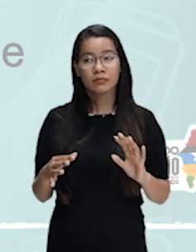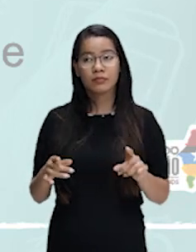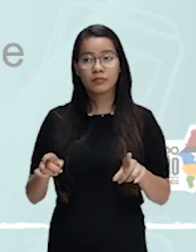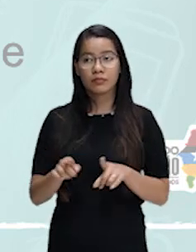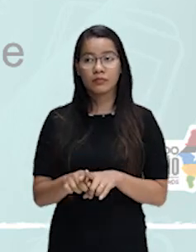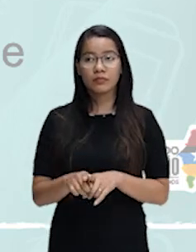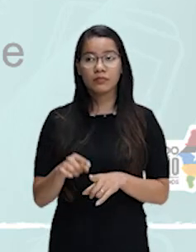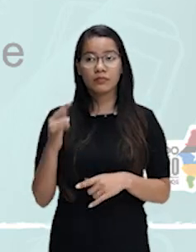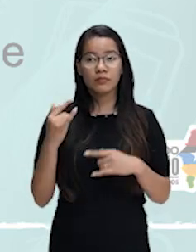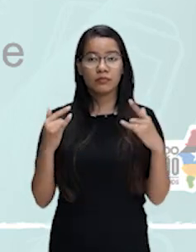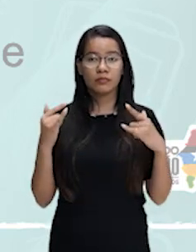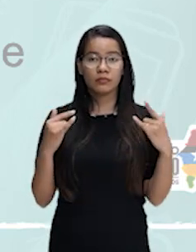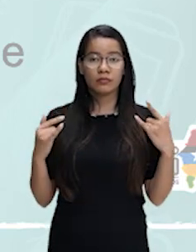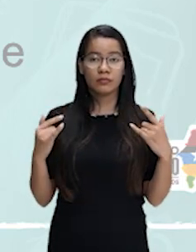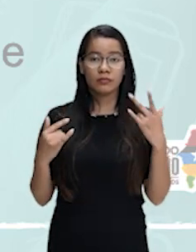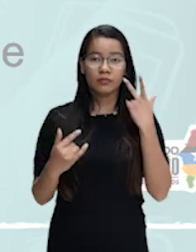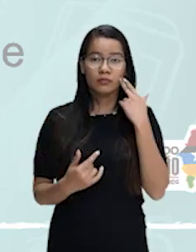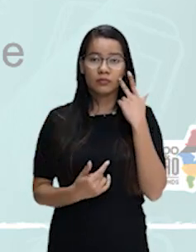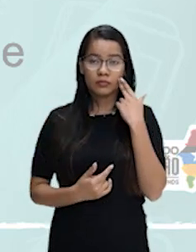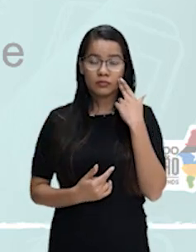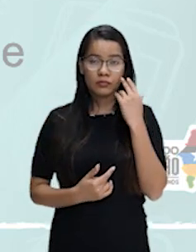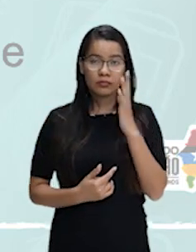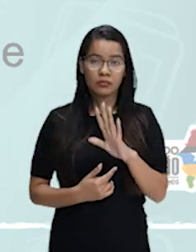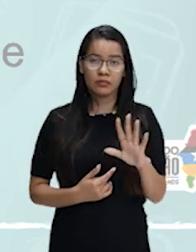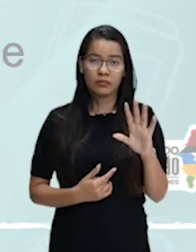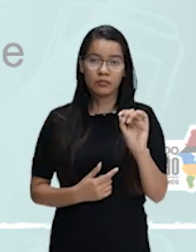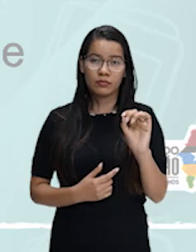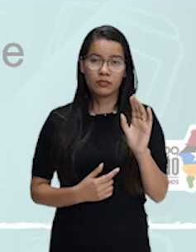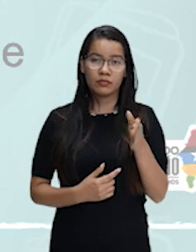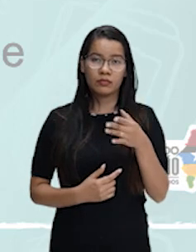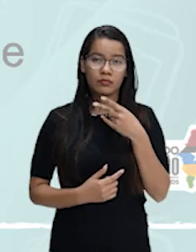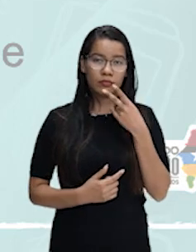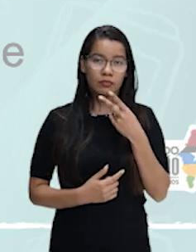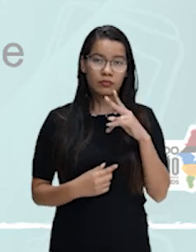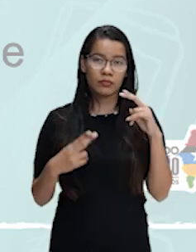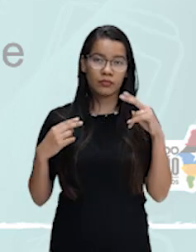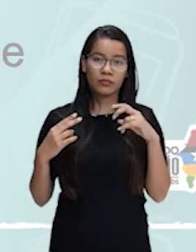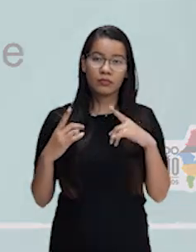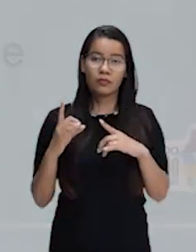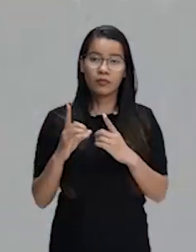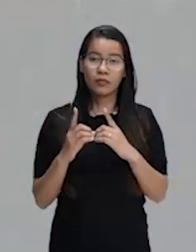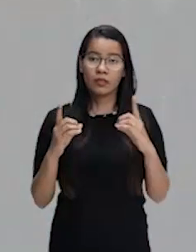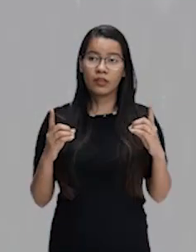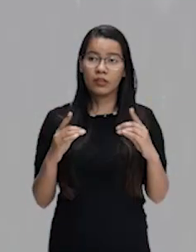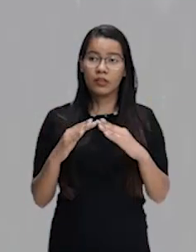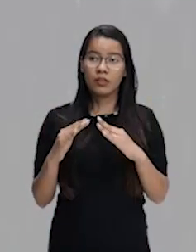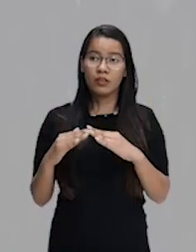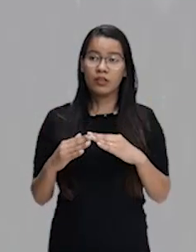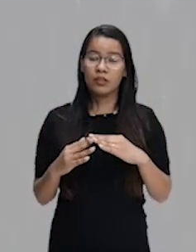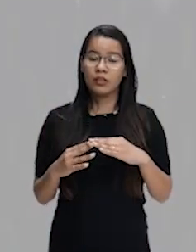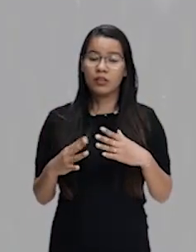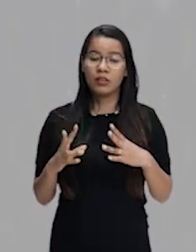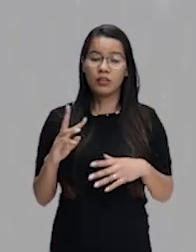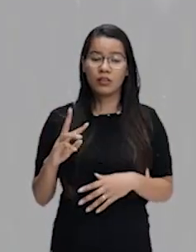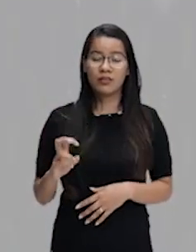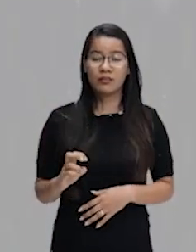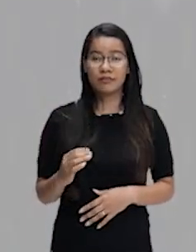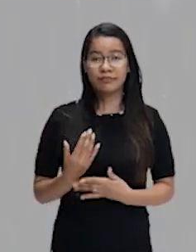e distrações comuns ao ambiente. É o que eu te falei da dinâmica da casa, né? Muitas